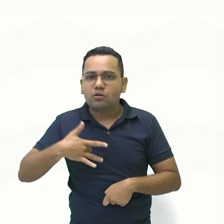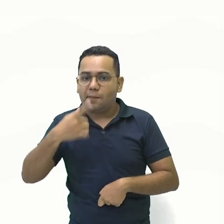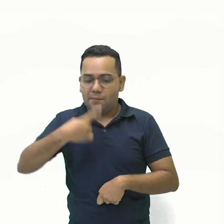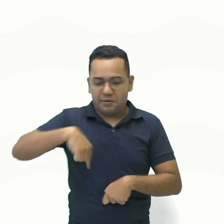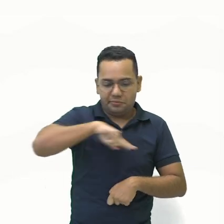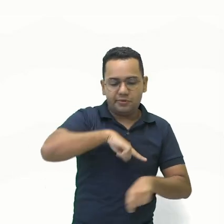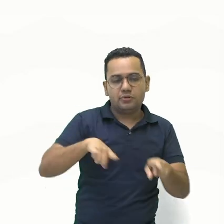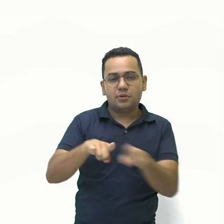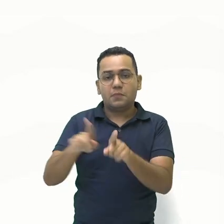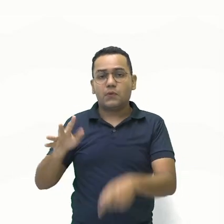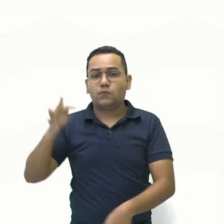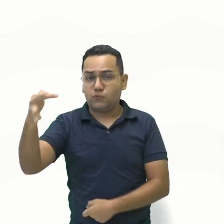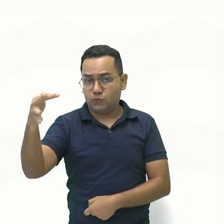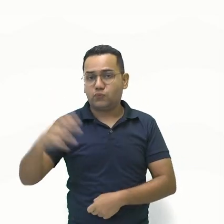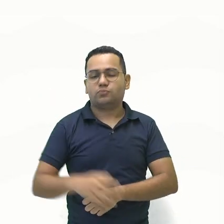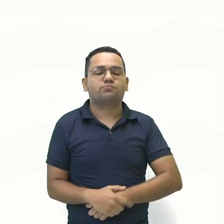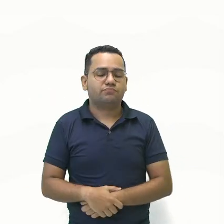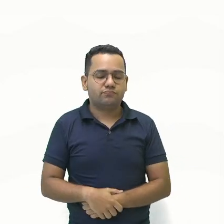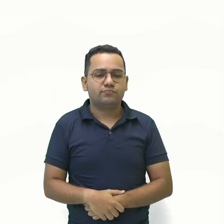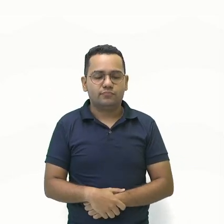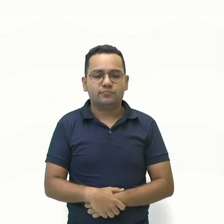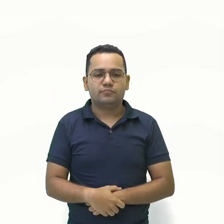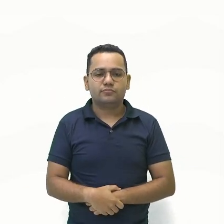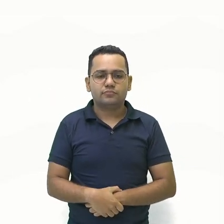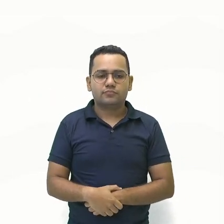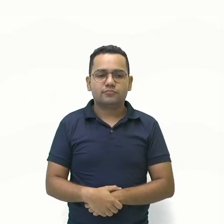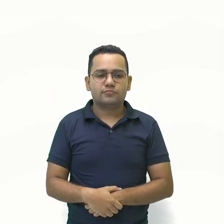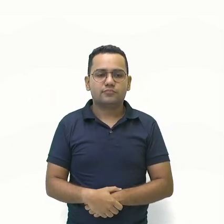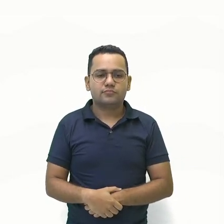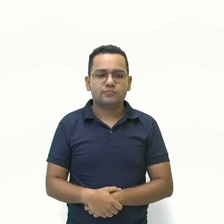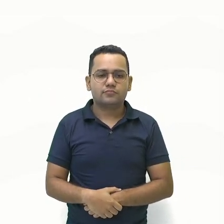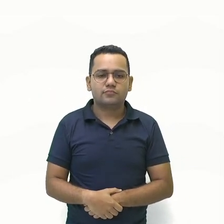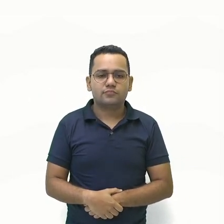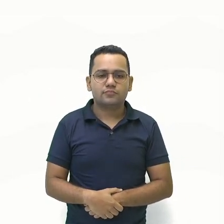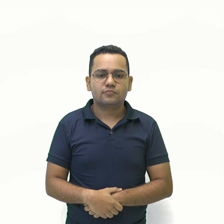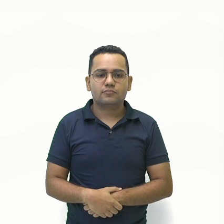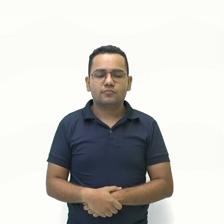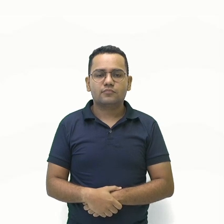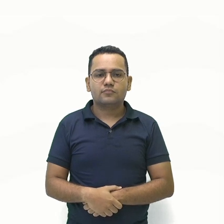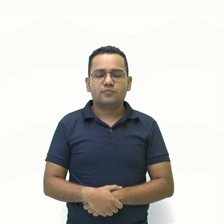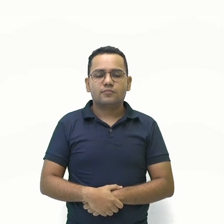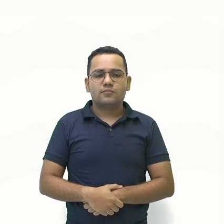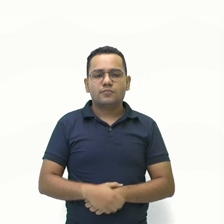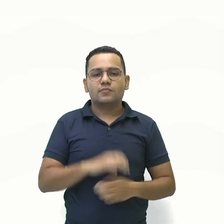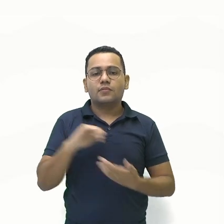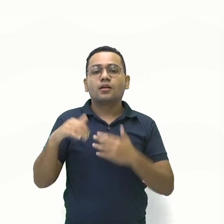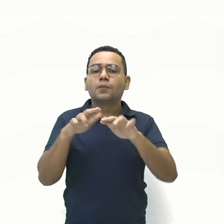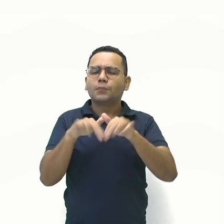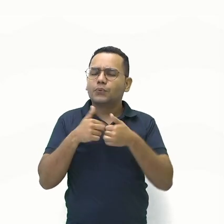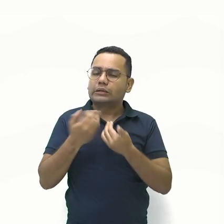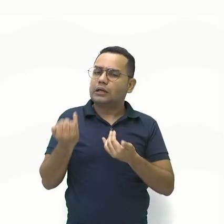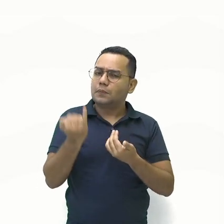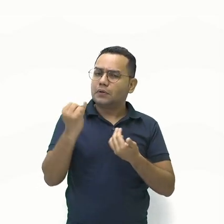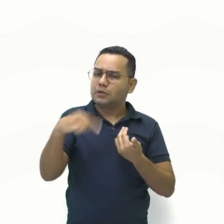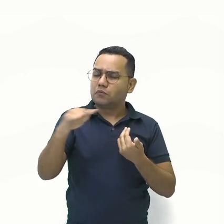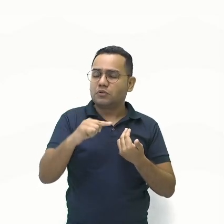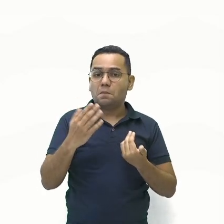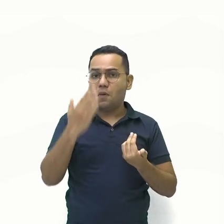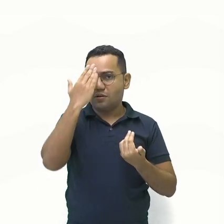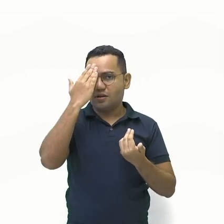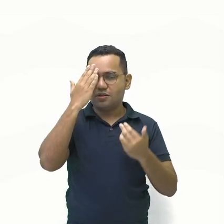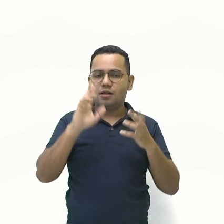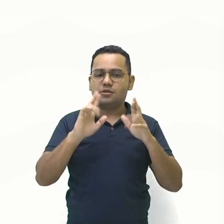gerações também, certo? Bem, é importante que vocês saibam também diferenciar alguns conceitos relacionados à